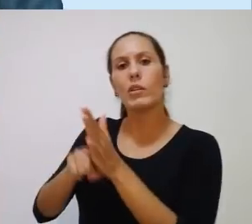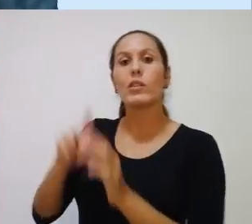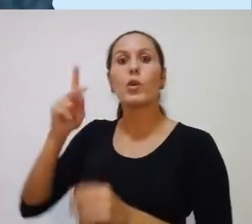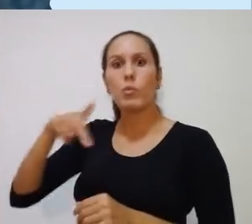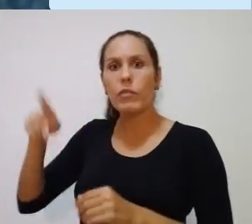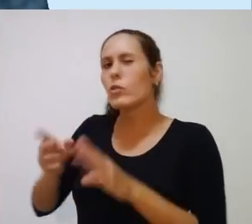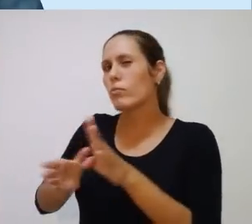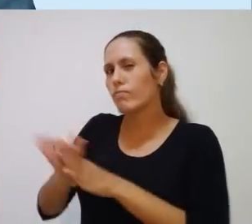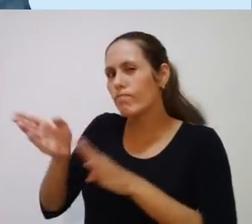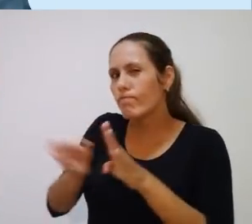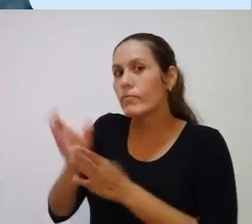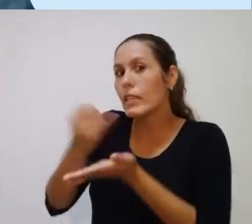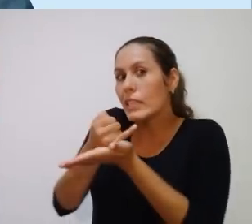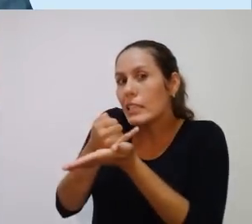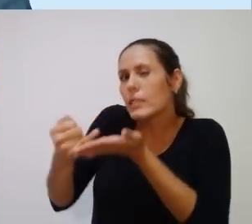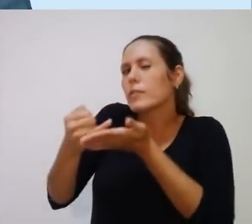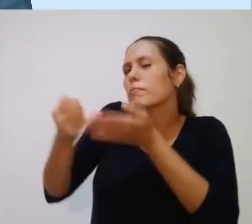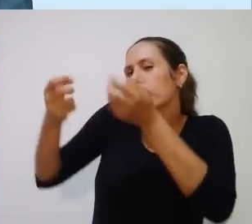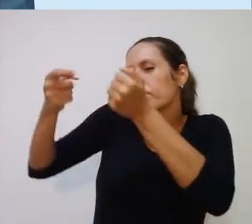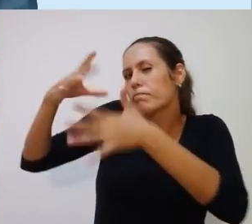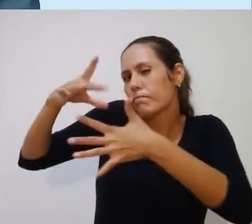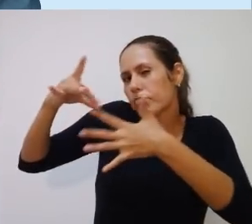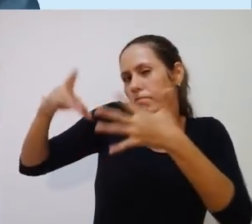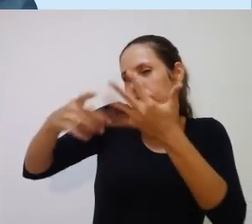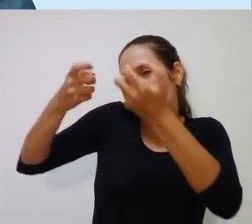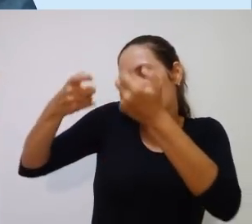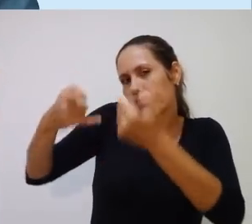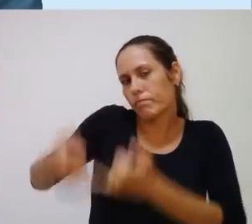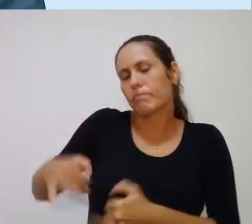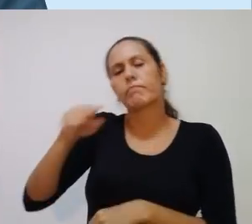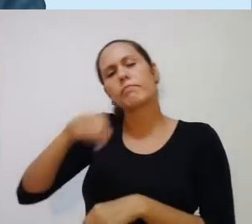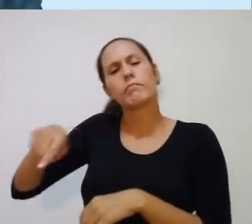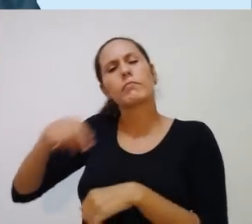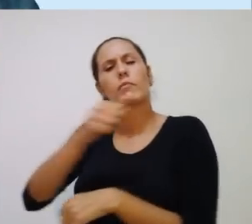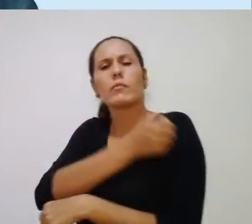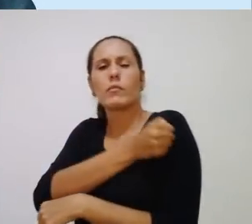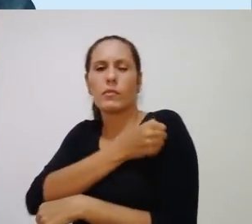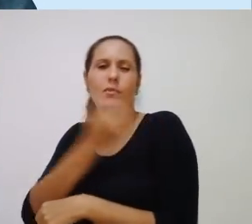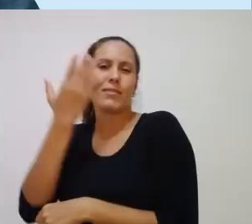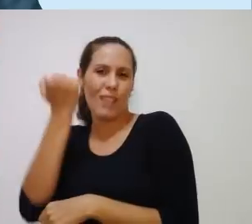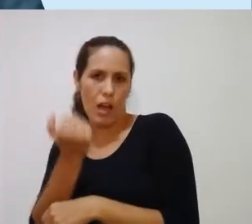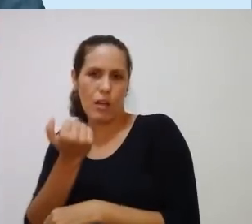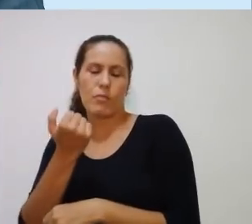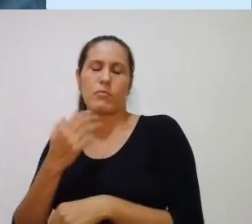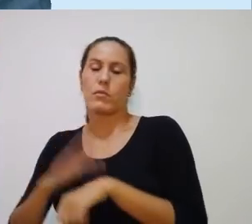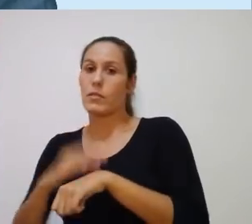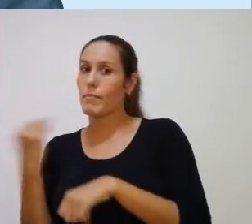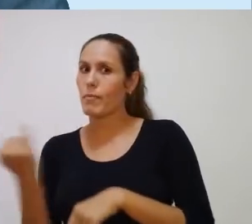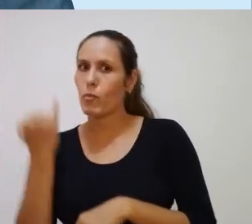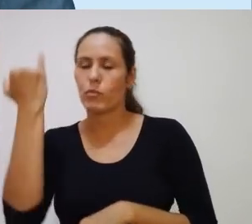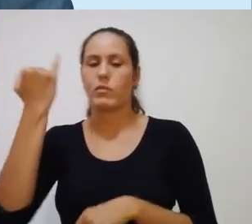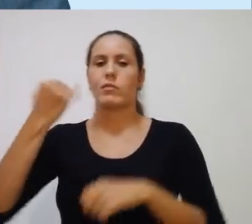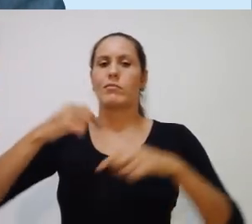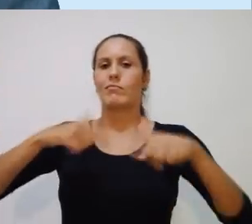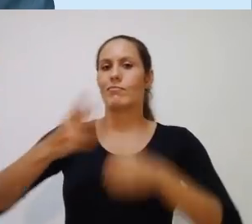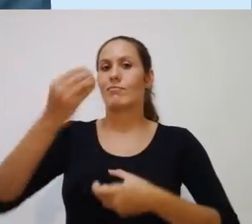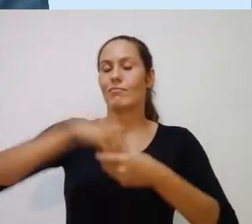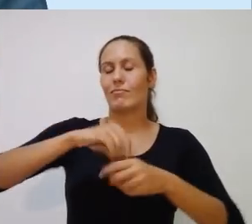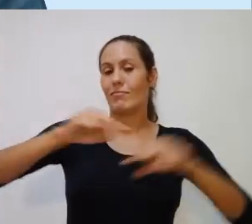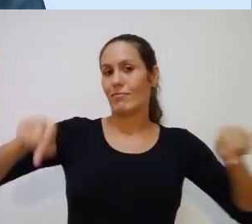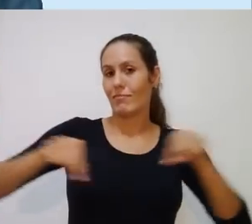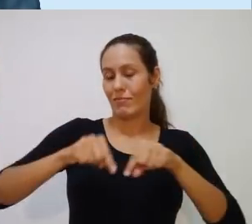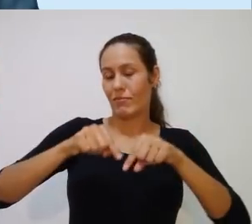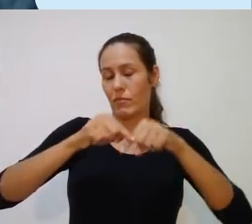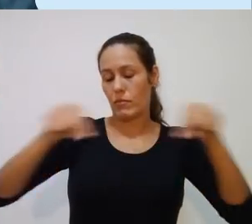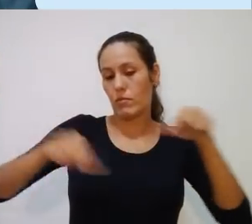professor faça essa introdução para o estudante, como todo colega professor sabe dessa importância quando se trabalha no laboratório, e o estudante